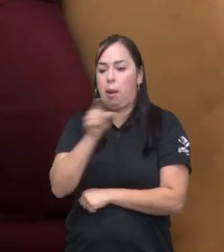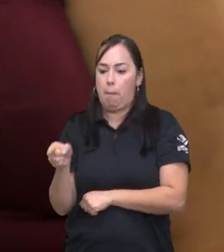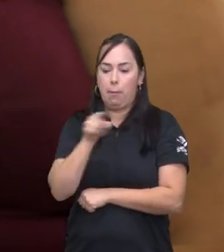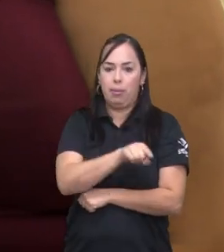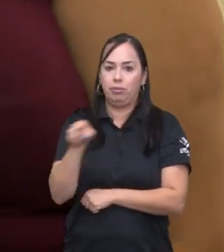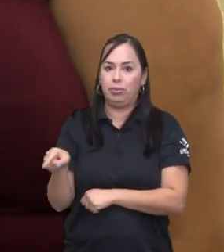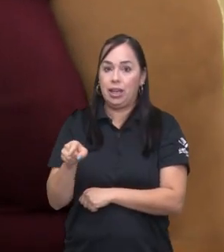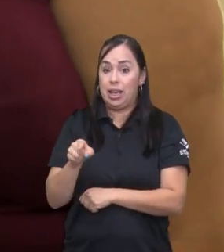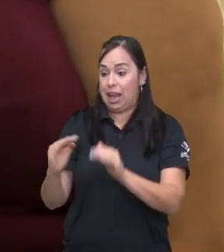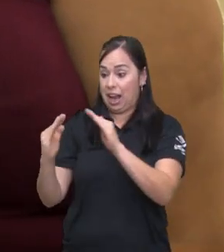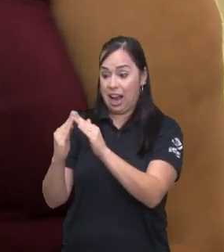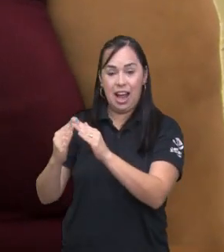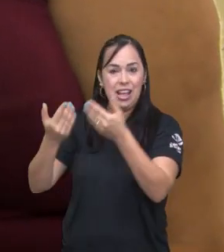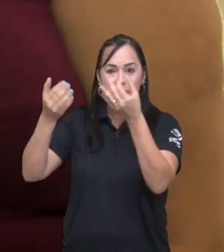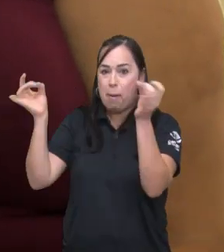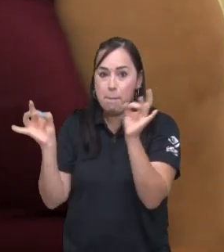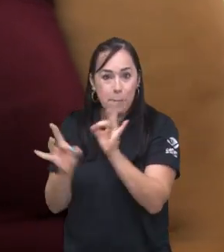dias ela estava de pé,